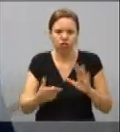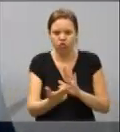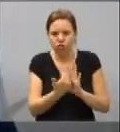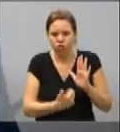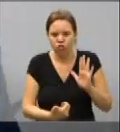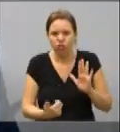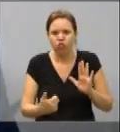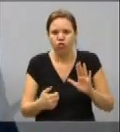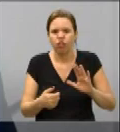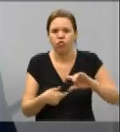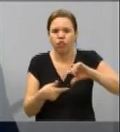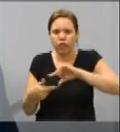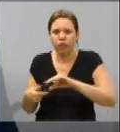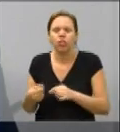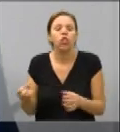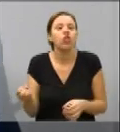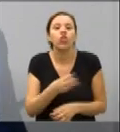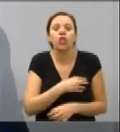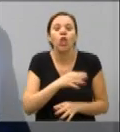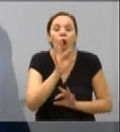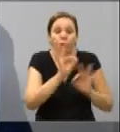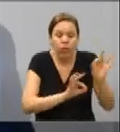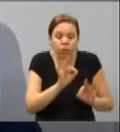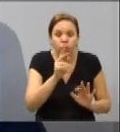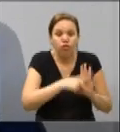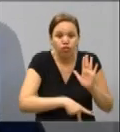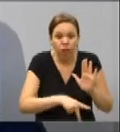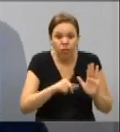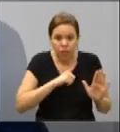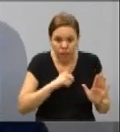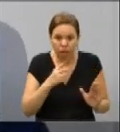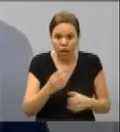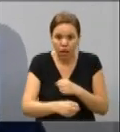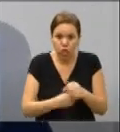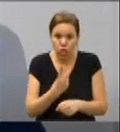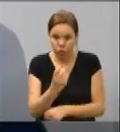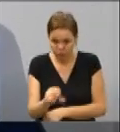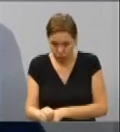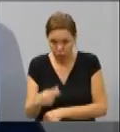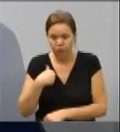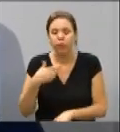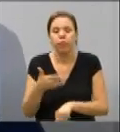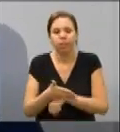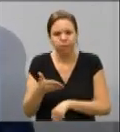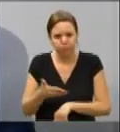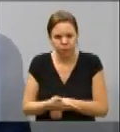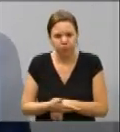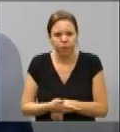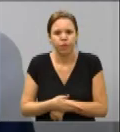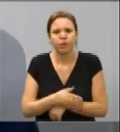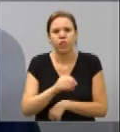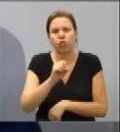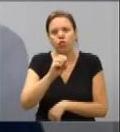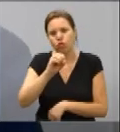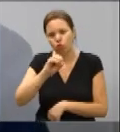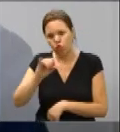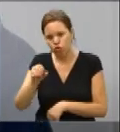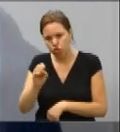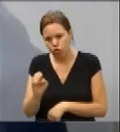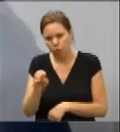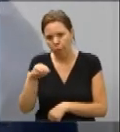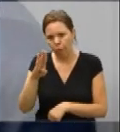E novos projetos? Conta pra gente. Tenho os projetos para 2019 que eu participei, que foi o Sojo Bob, que é um